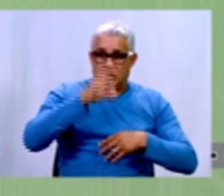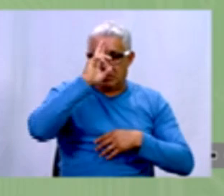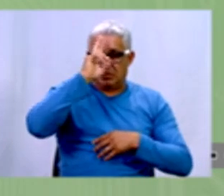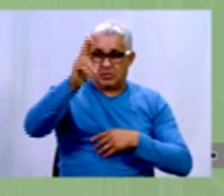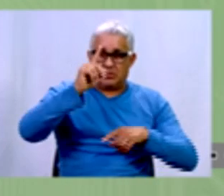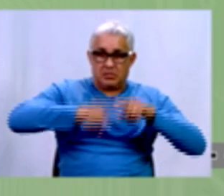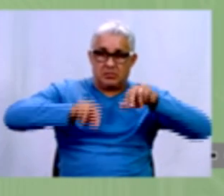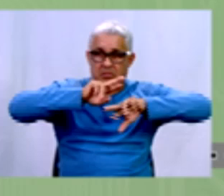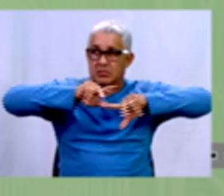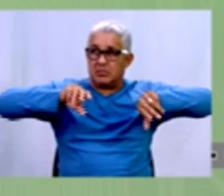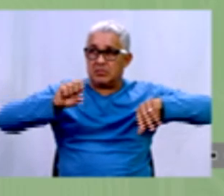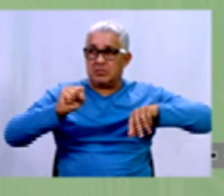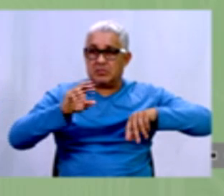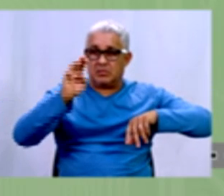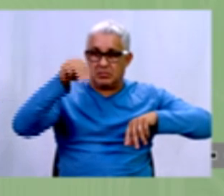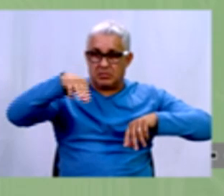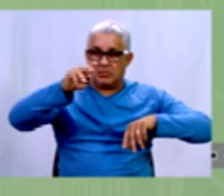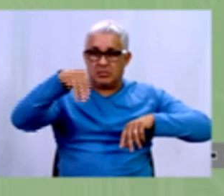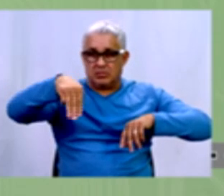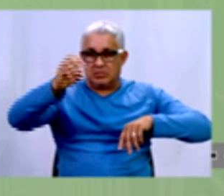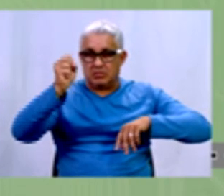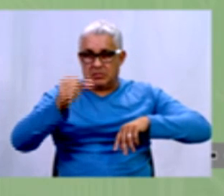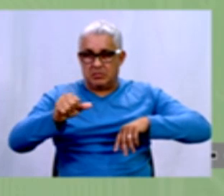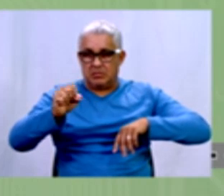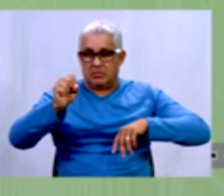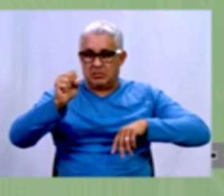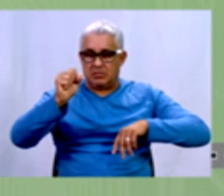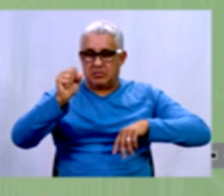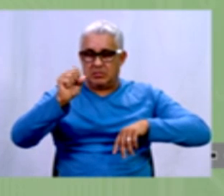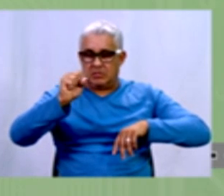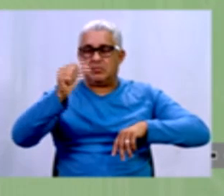produto, o Scrum Master e a equipe.